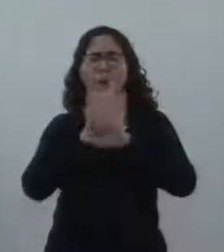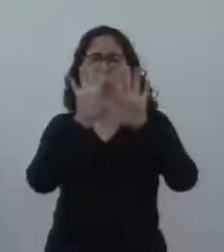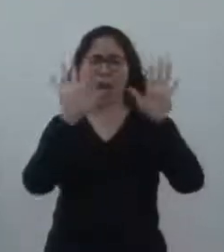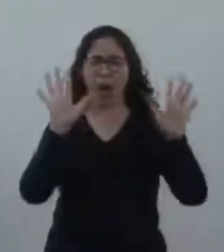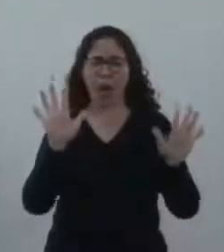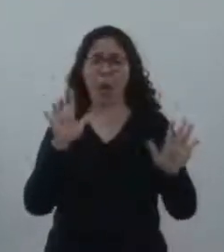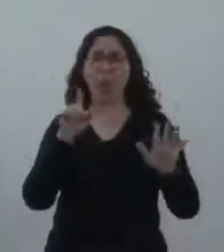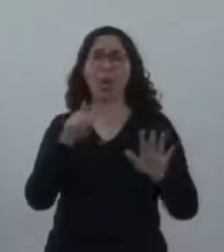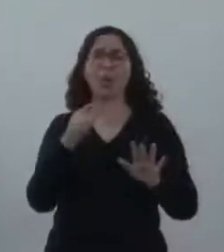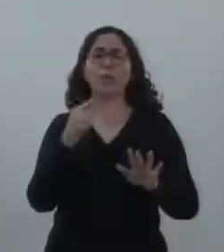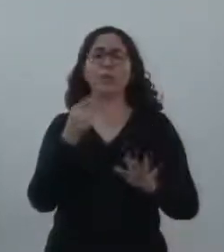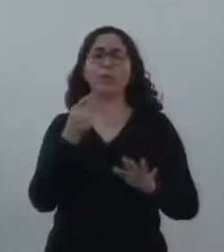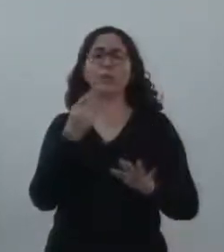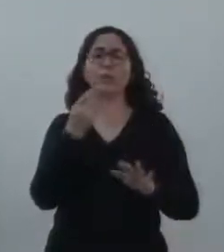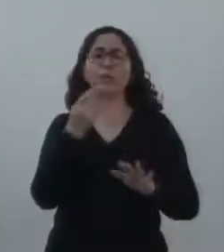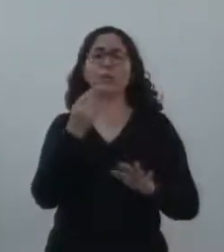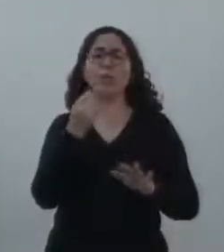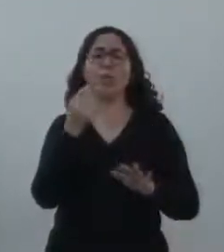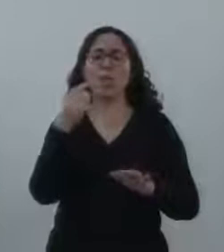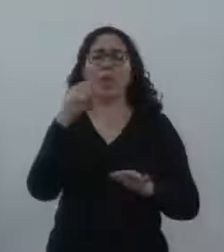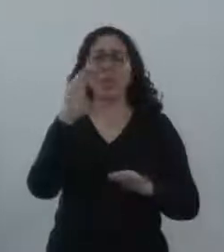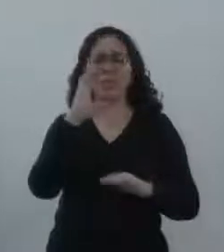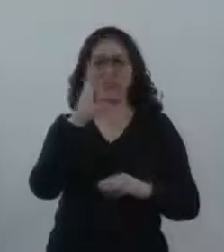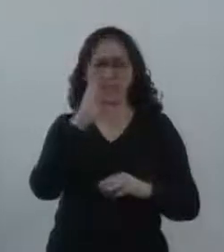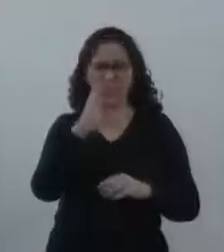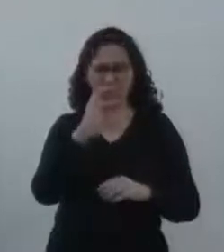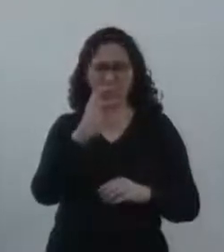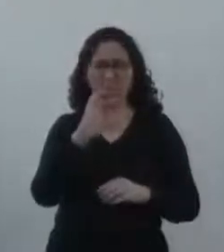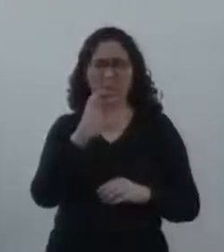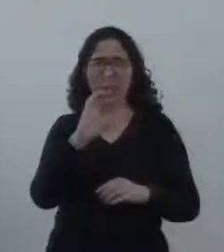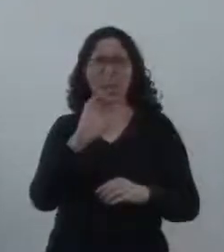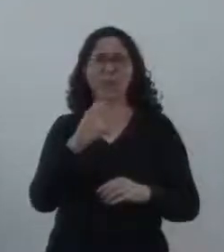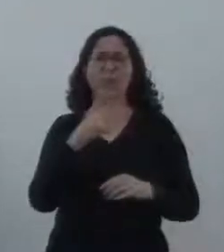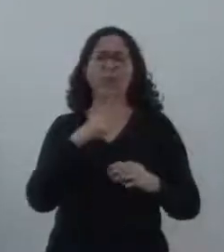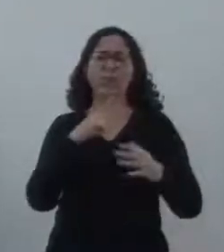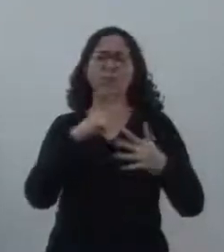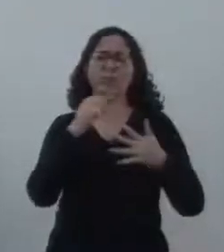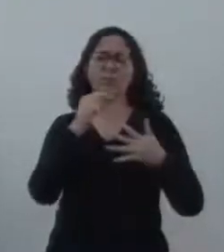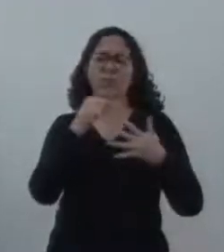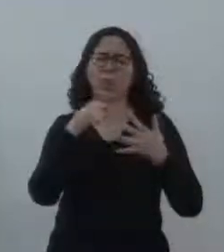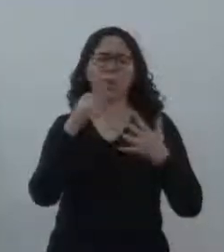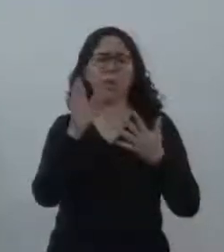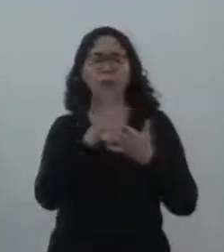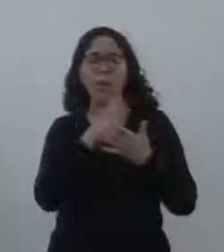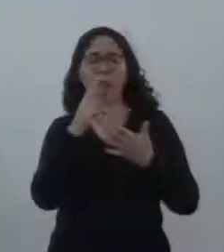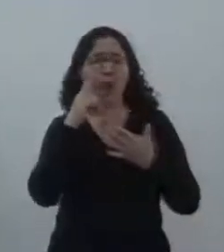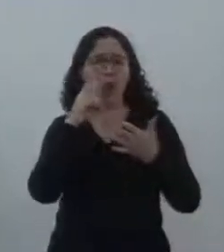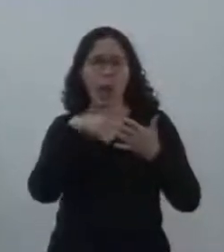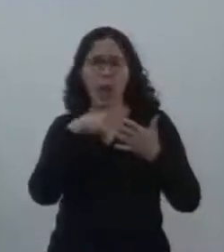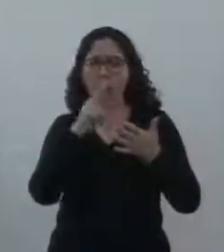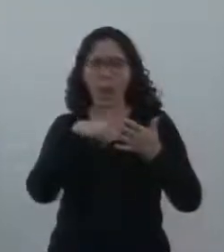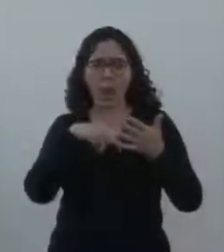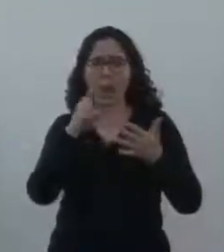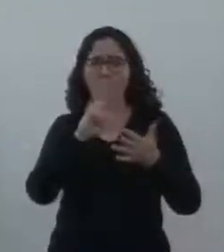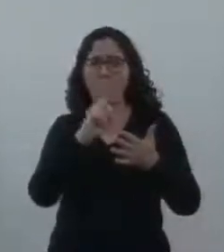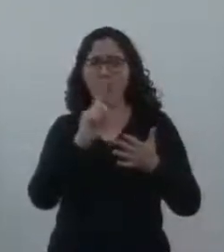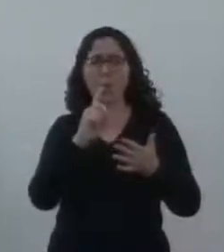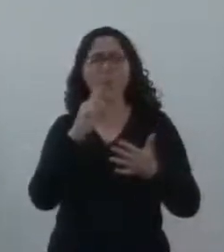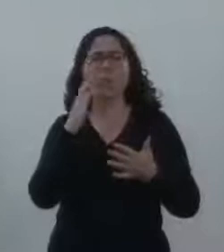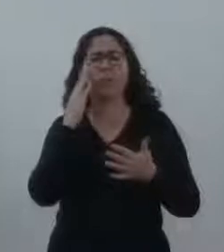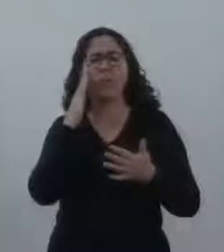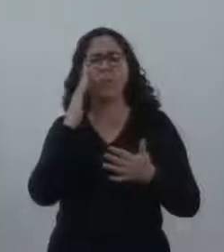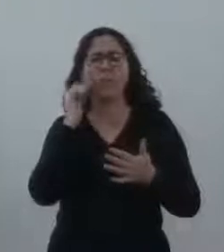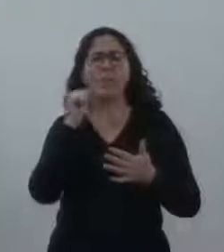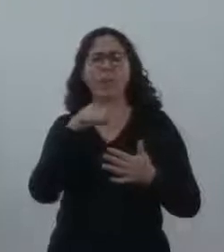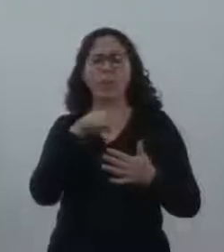de poupança corrente, o índice C, além das questões, para quem não acompanhou a reportagem, a gente entendeu um pouquinho que